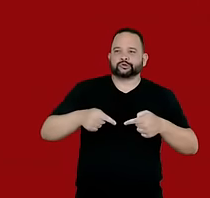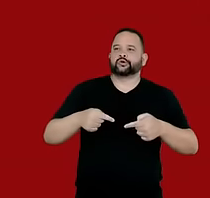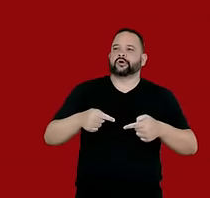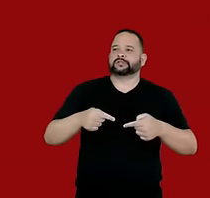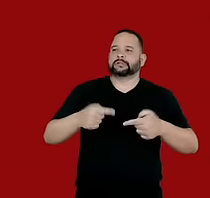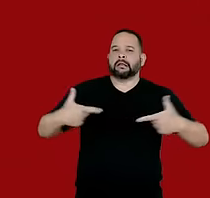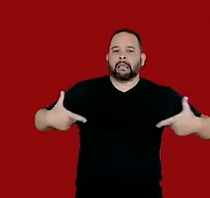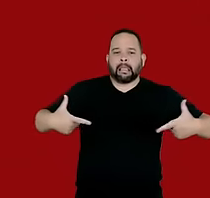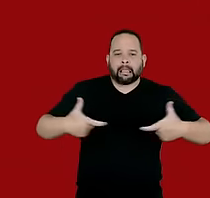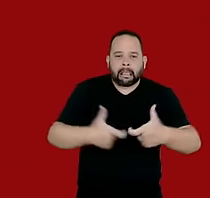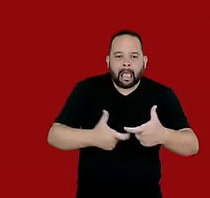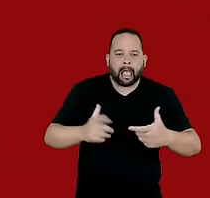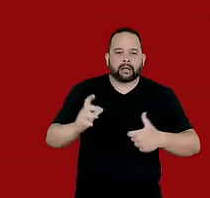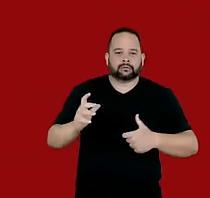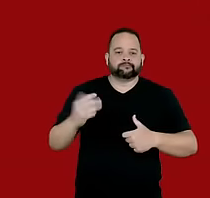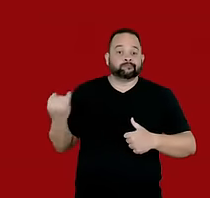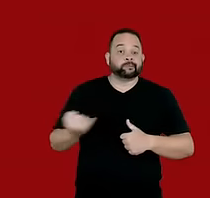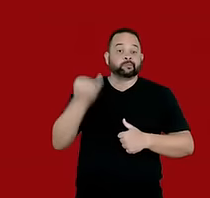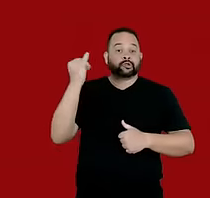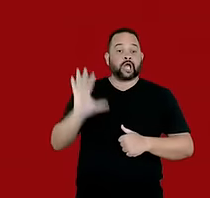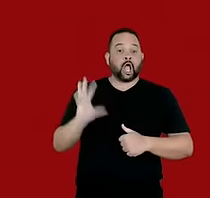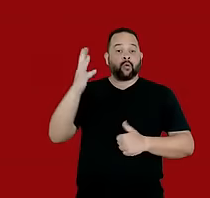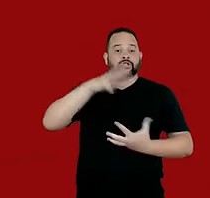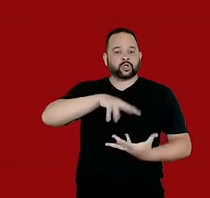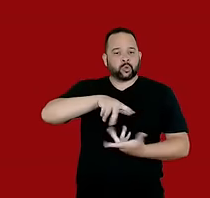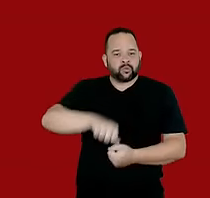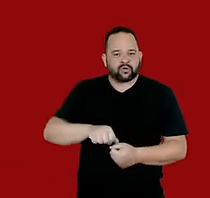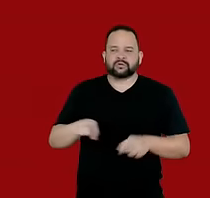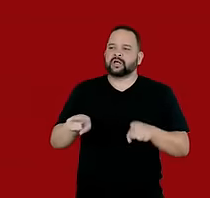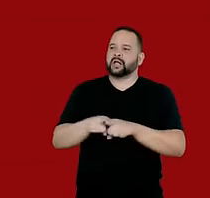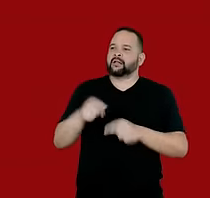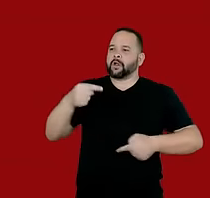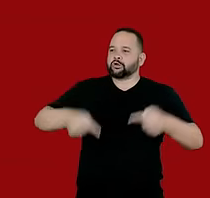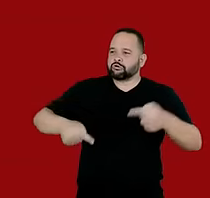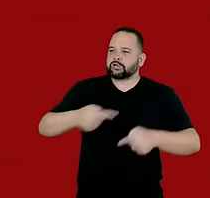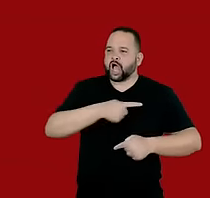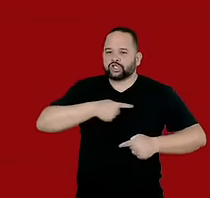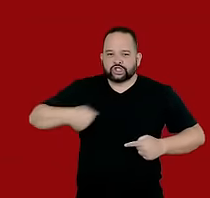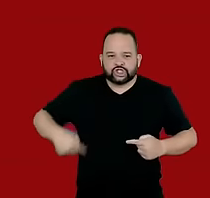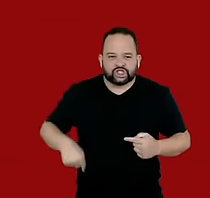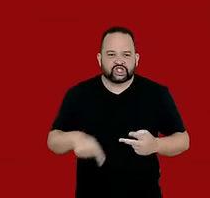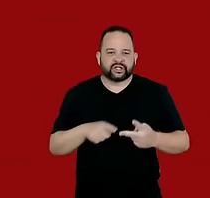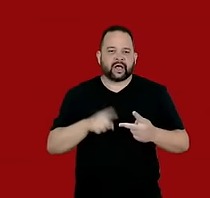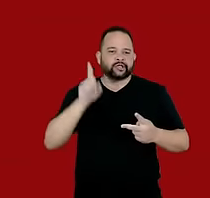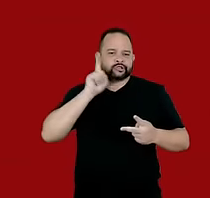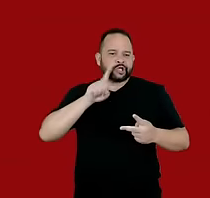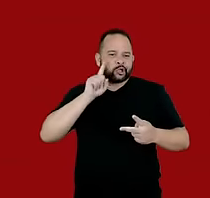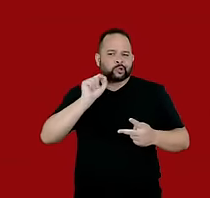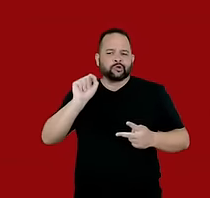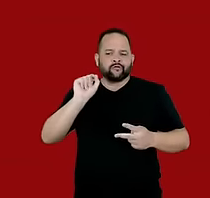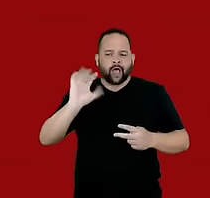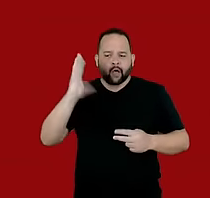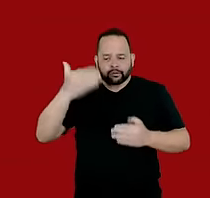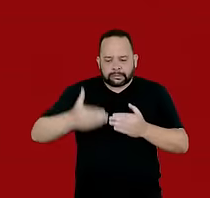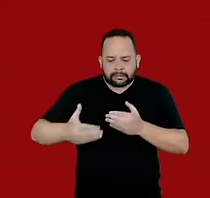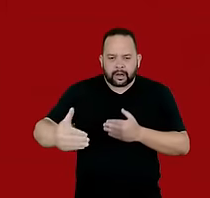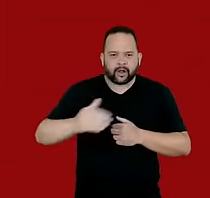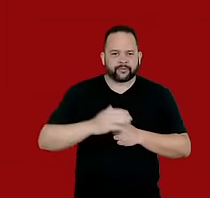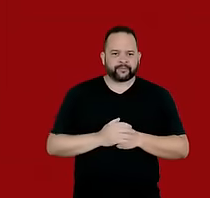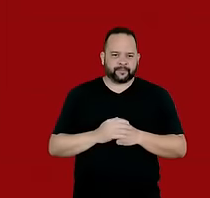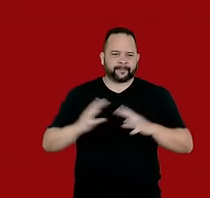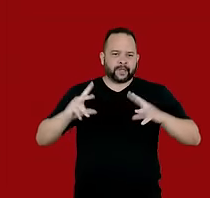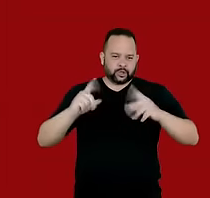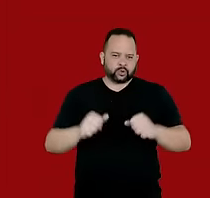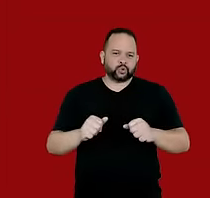ocorrendo agora discussões em relação à China e Estados Unidos no ano que vem toda essa questão de produtividade que o presidente do Banco Central trouxe aqui das empresas sendo